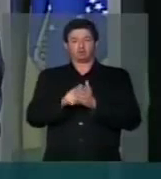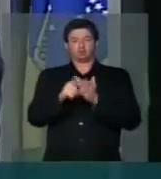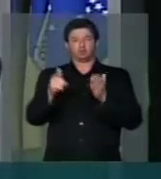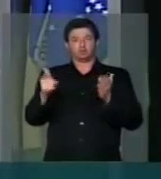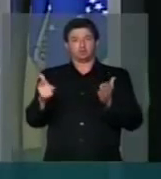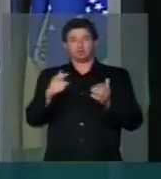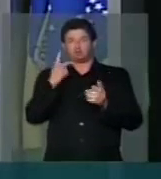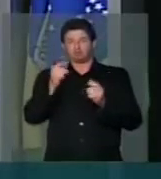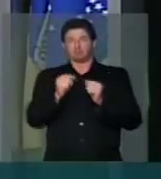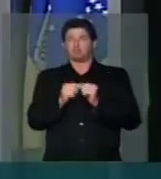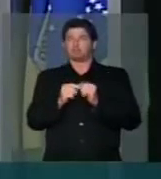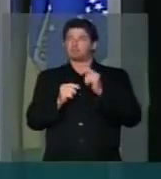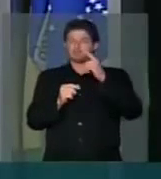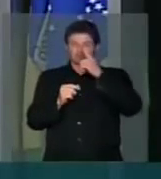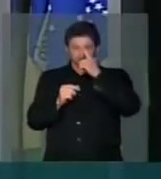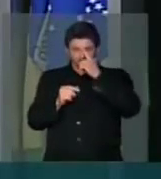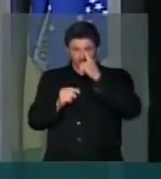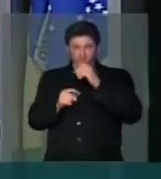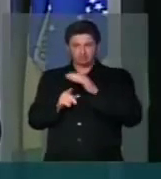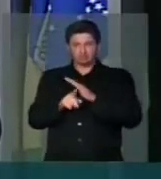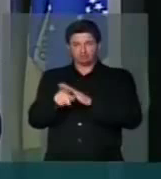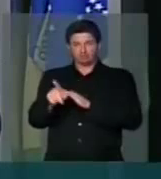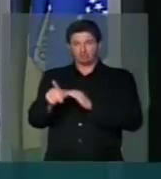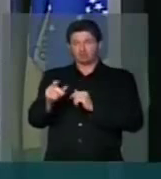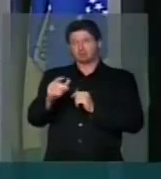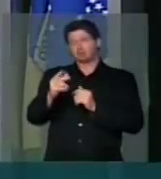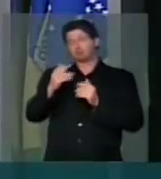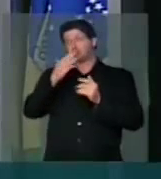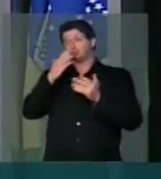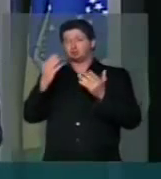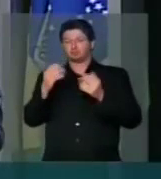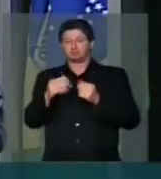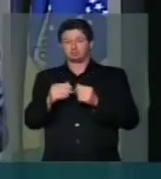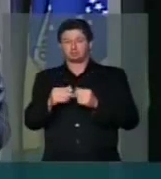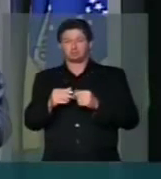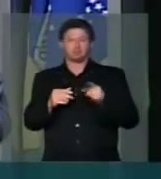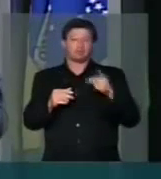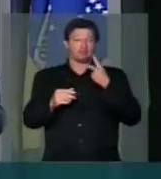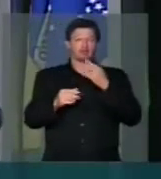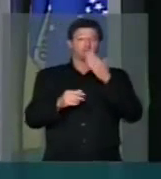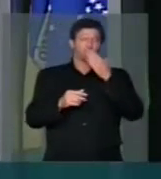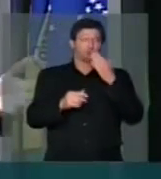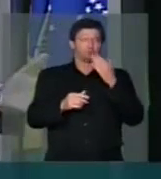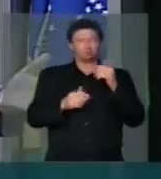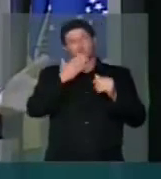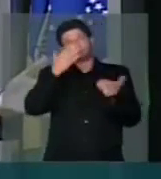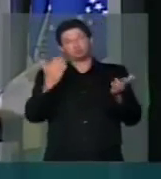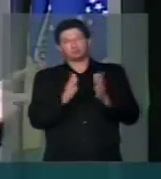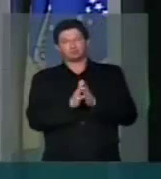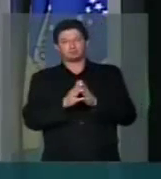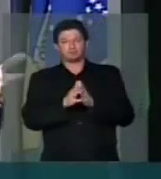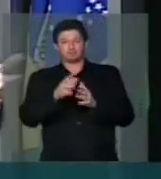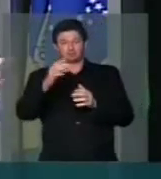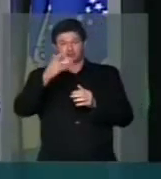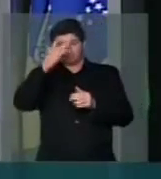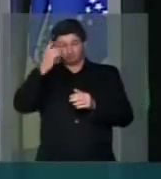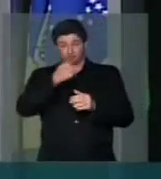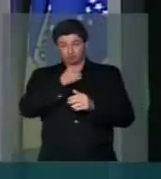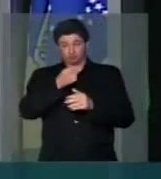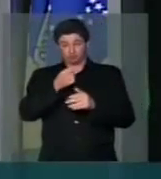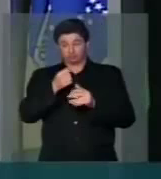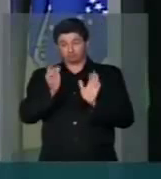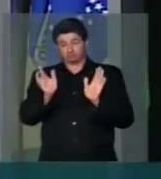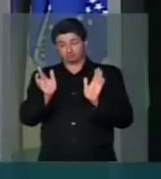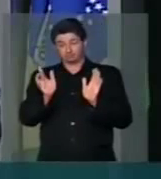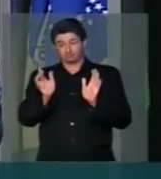pergunta, tipo? Ela responde, tipo. A repórter, o repórter,